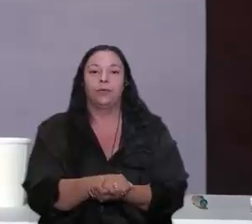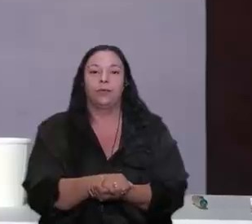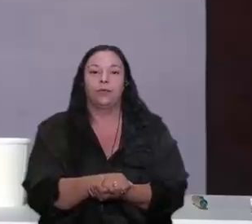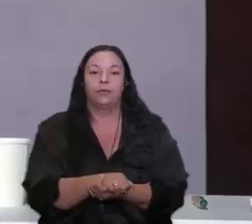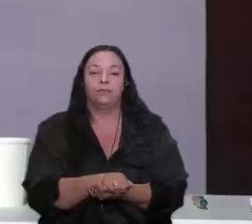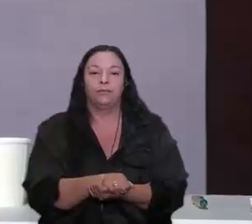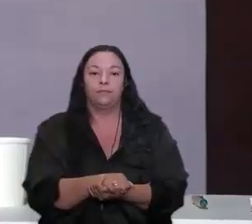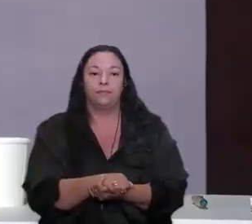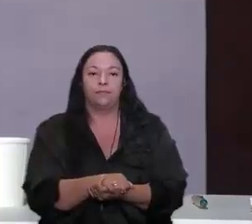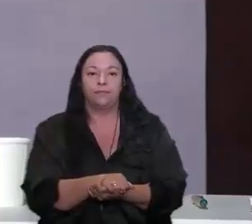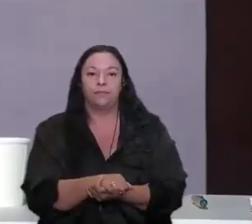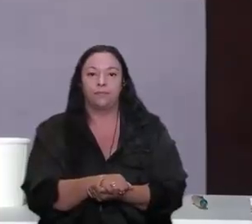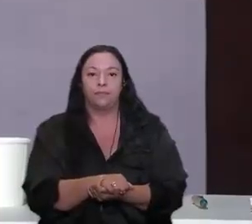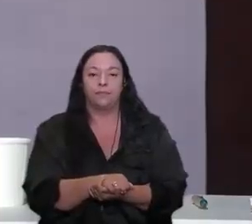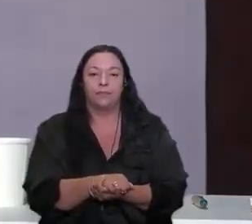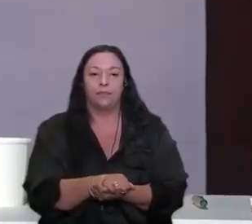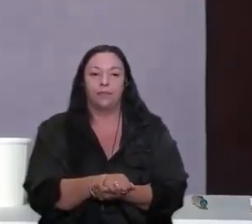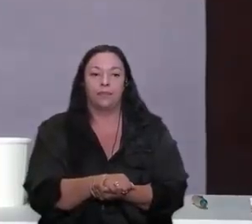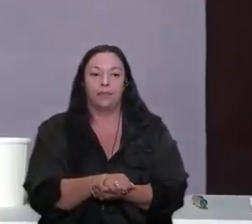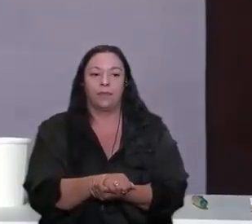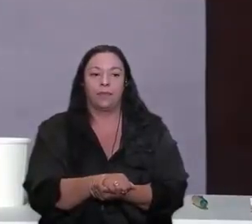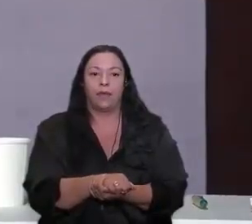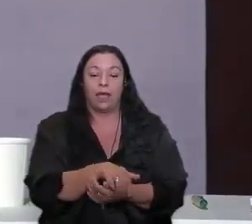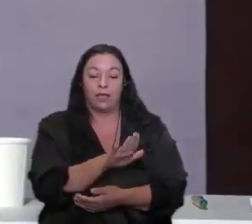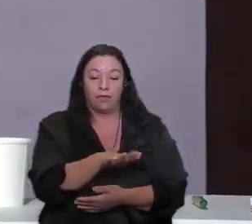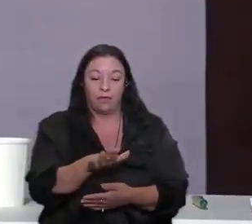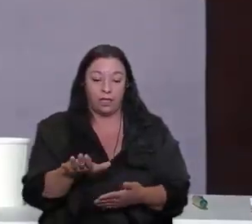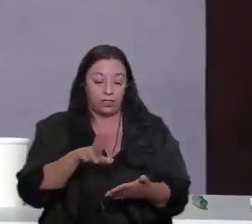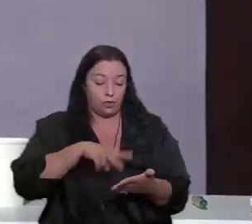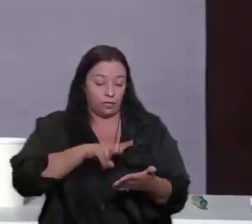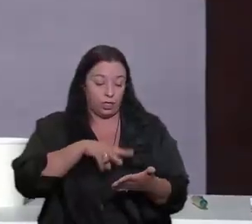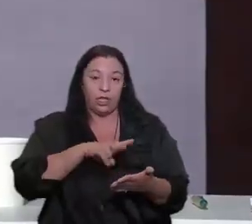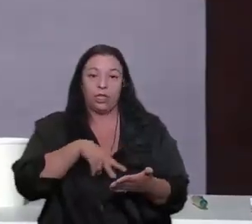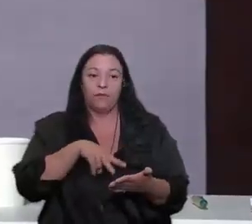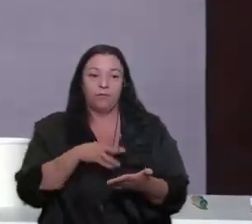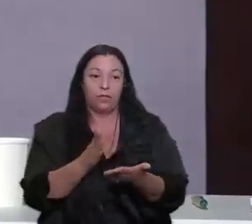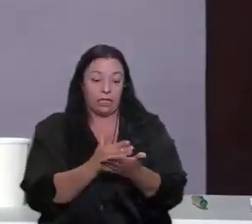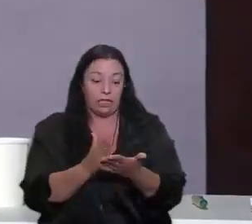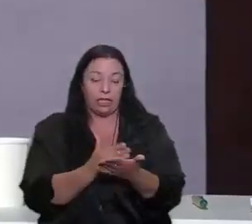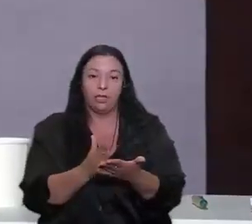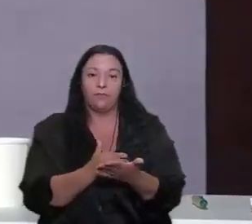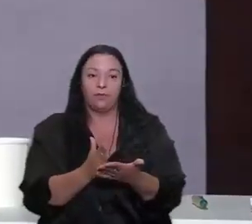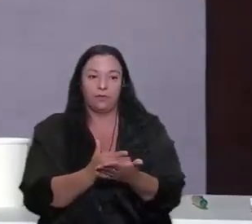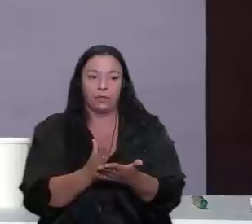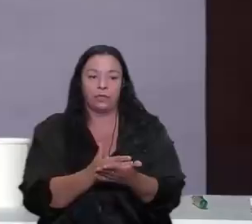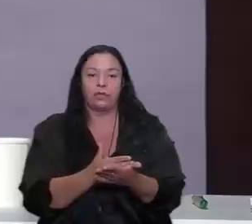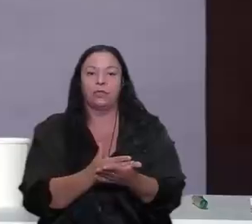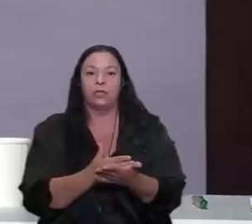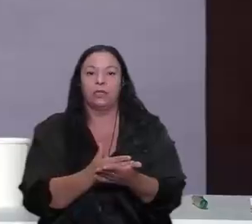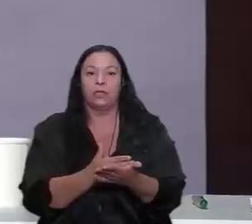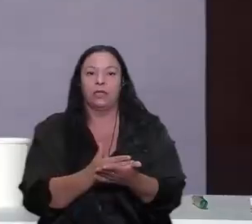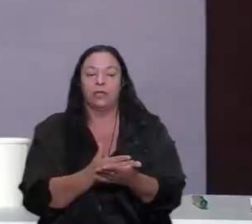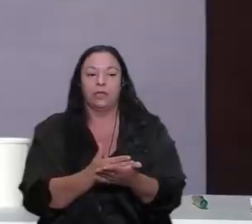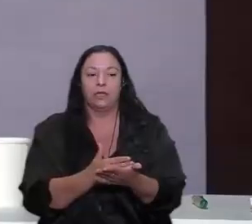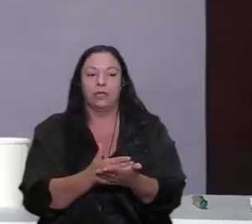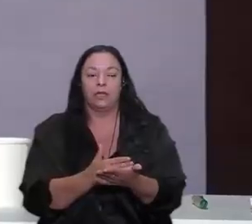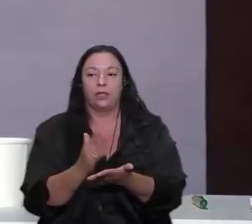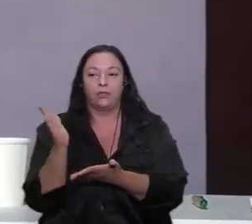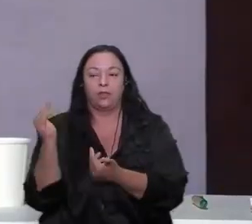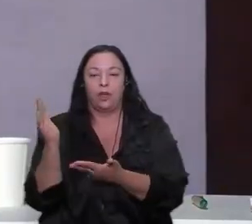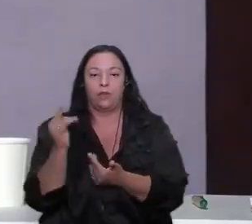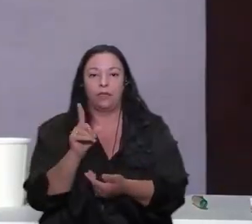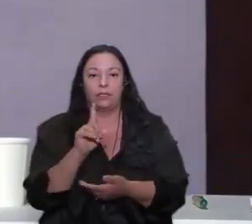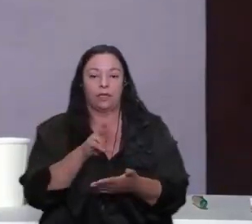uma grande adesão do público infantil na leitura de livros, falando de livros físicos, a gente está dizendo que a juventude não lê, mas a